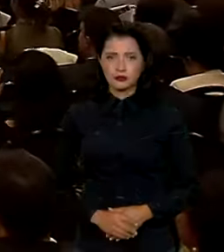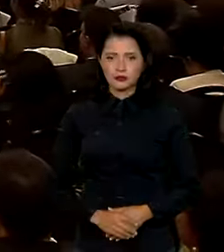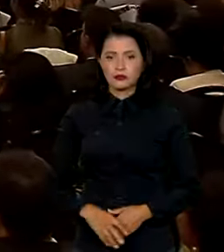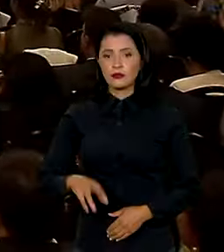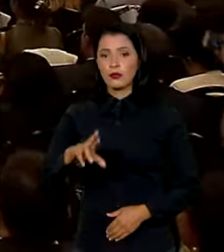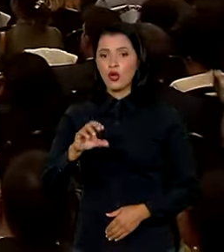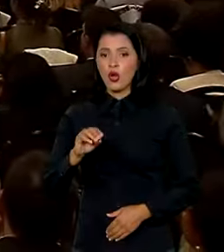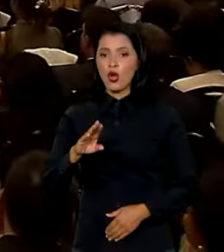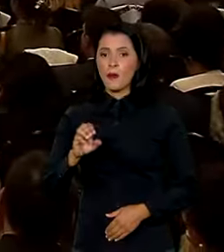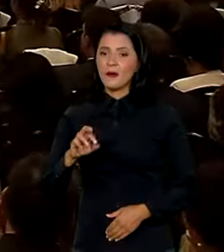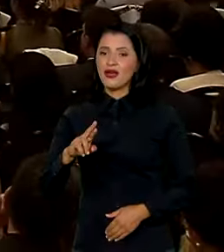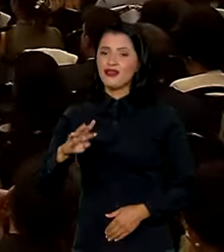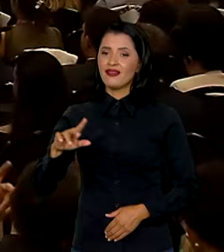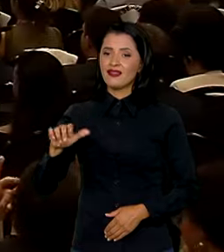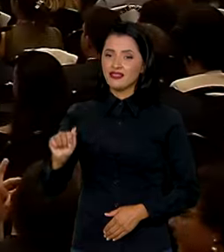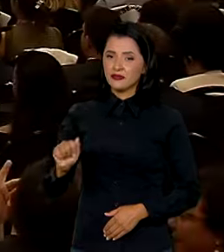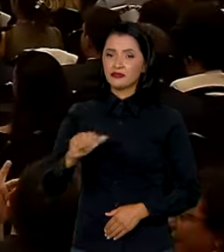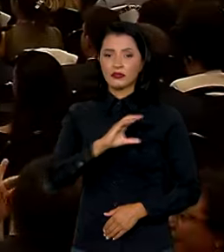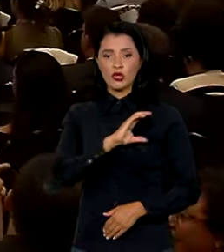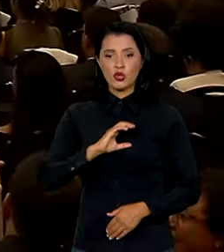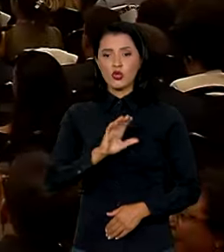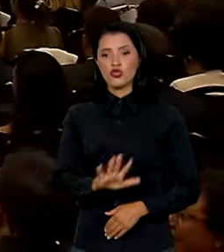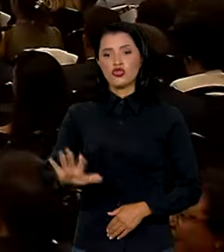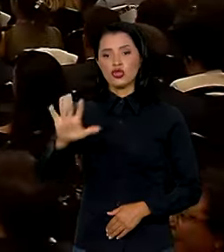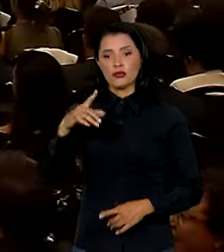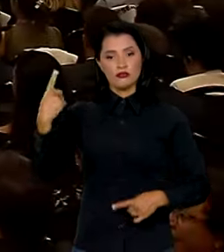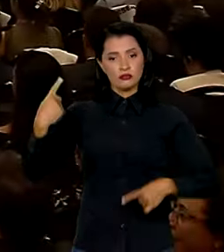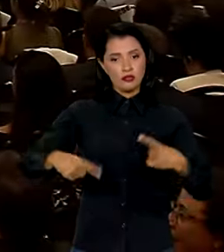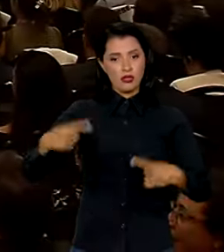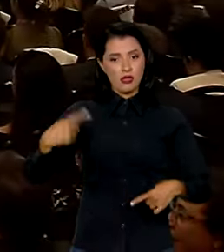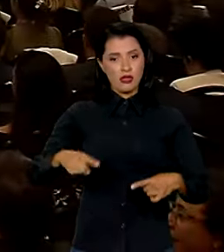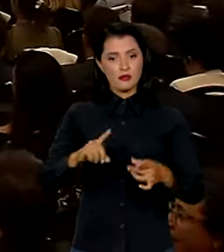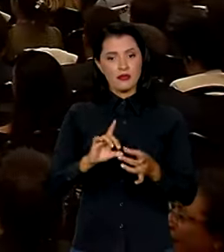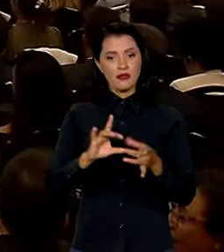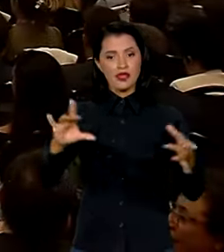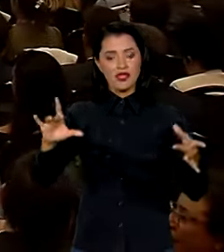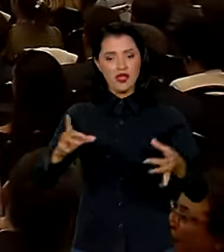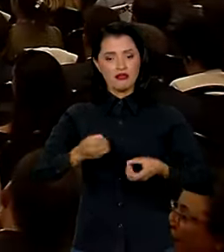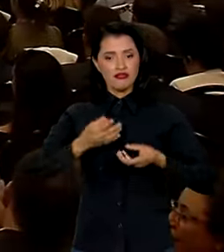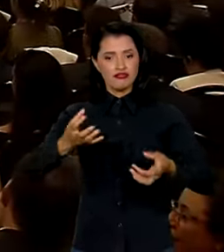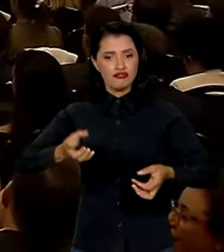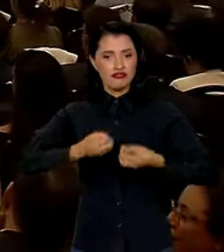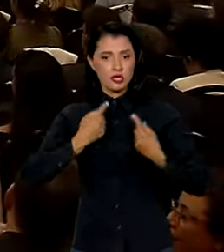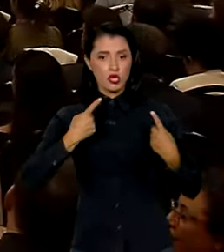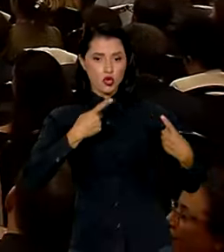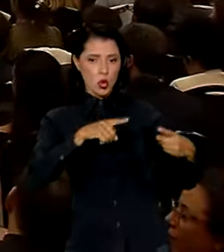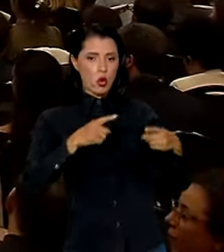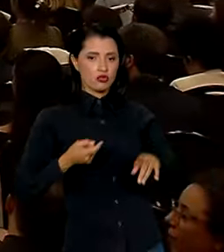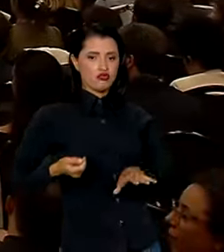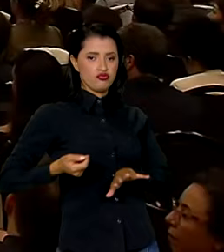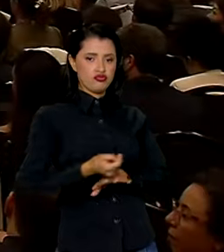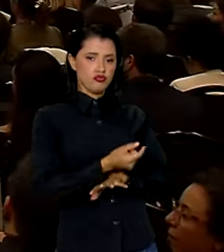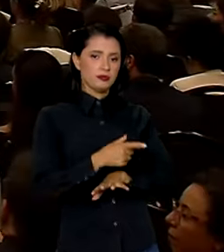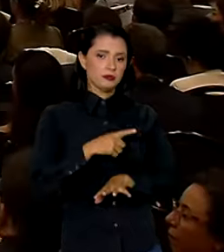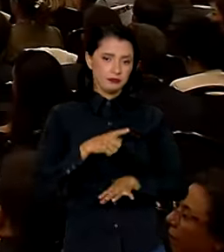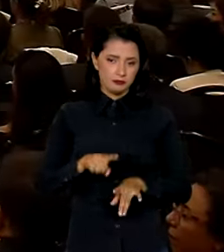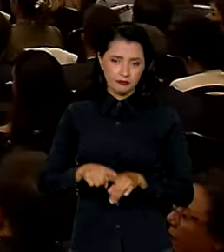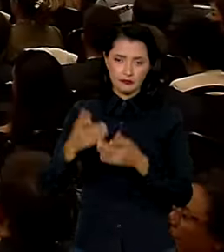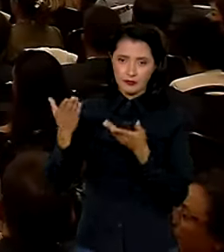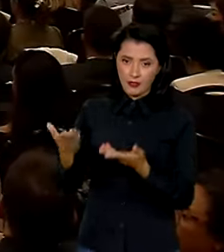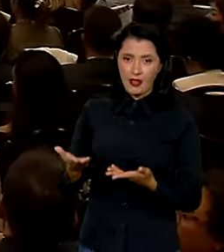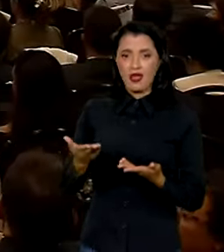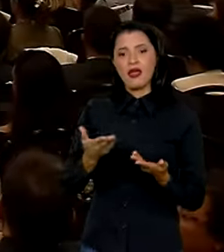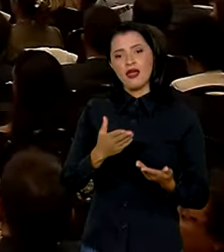Roberta Batiste, coordenadora geral de políticas de liberdade de expressão e enfrentamento à desinformação, que